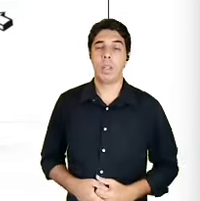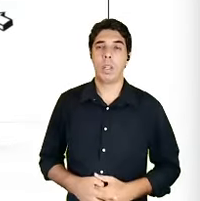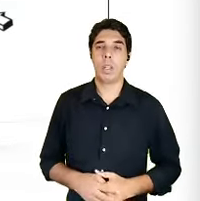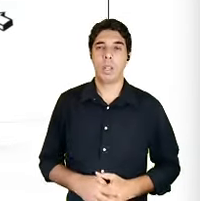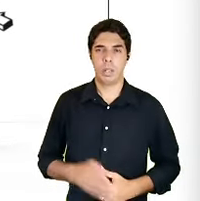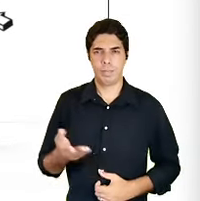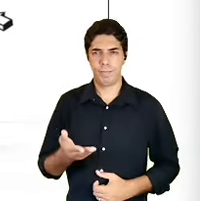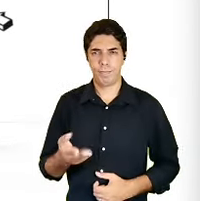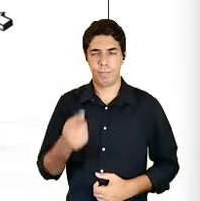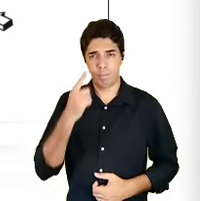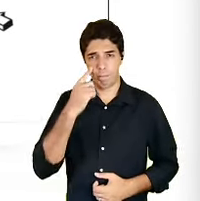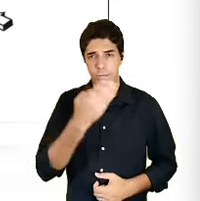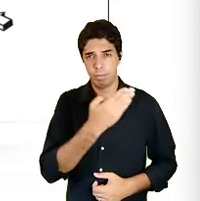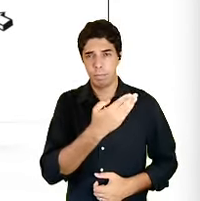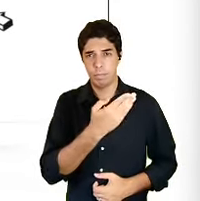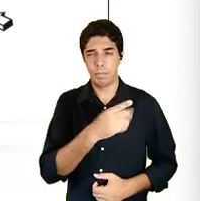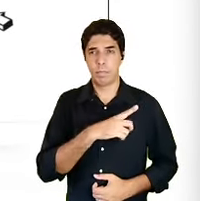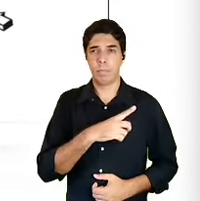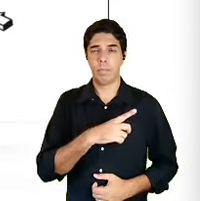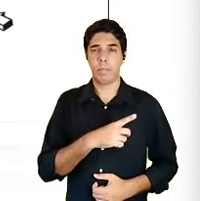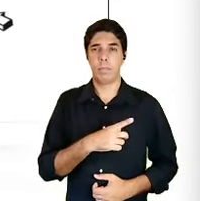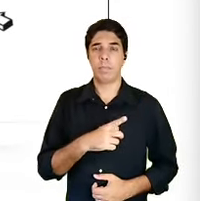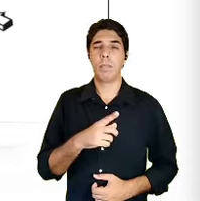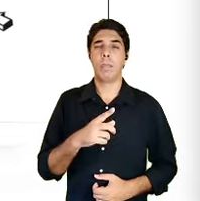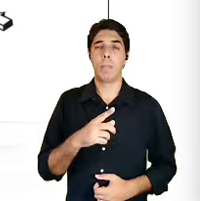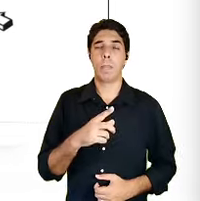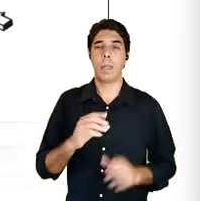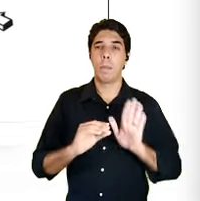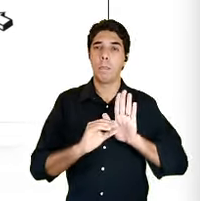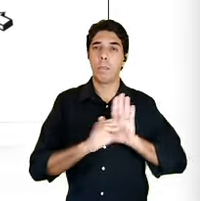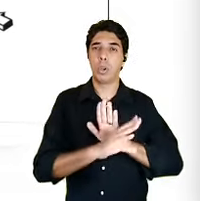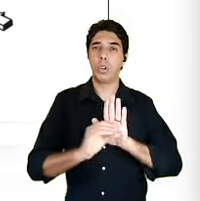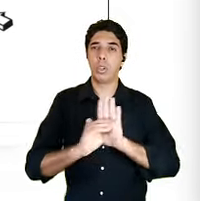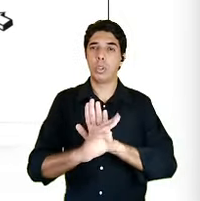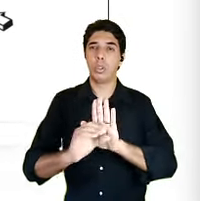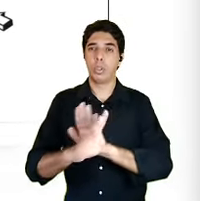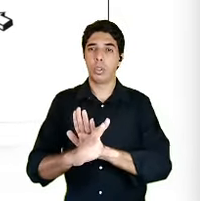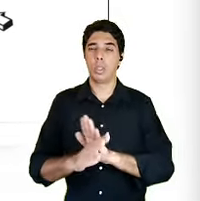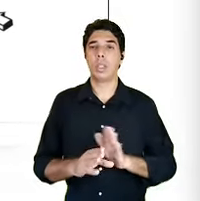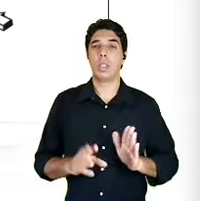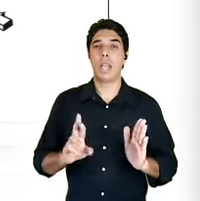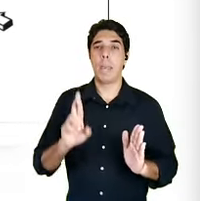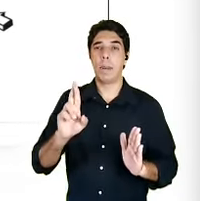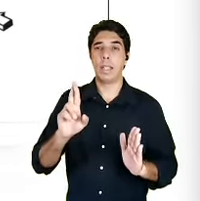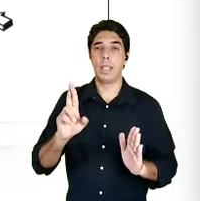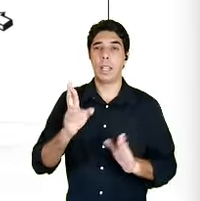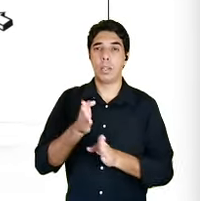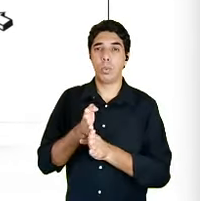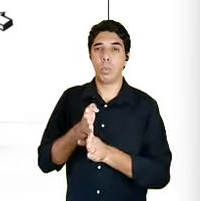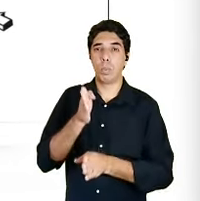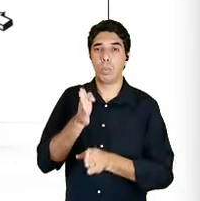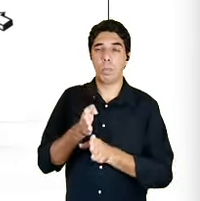figura, nós podemos ver a aplicação de projeções ortogonais na representação